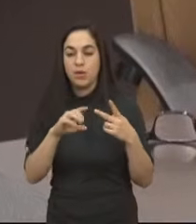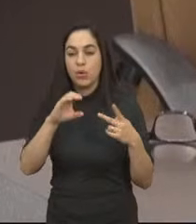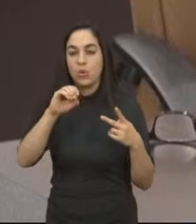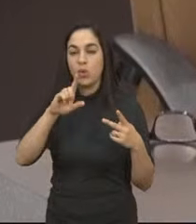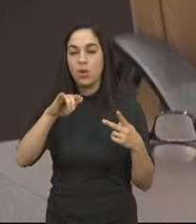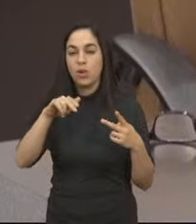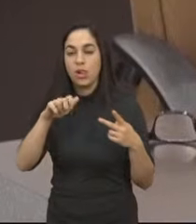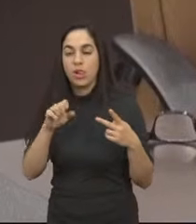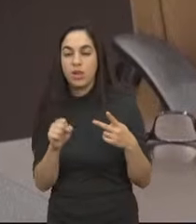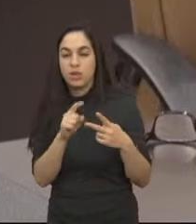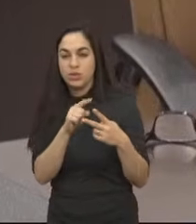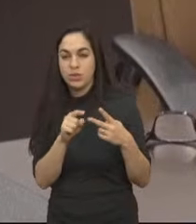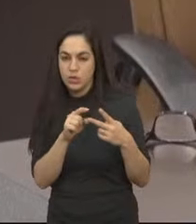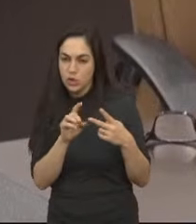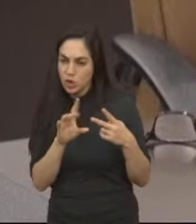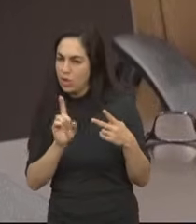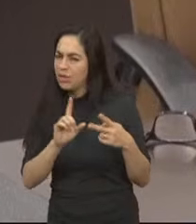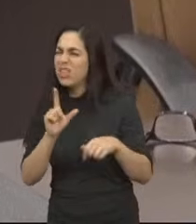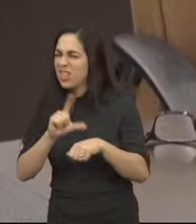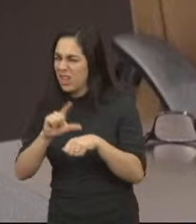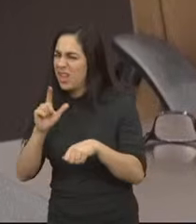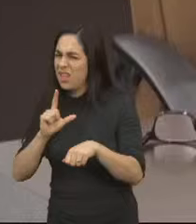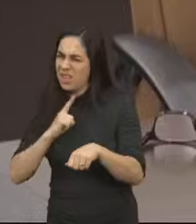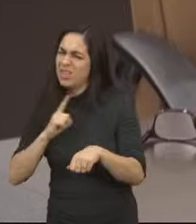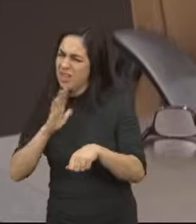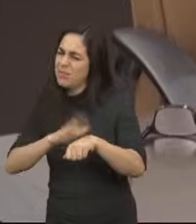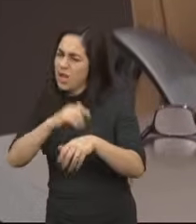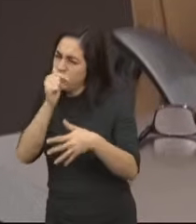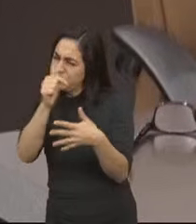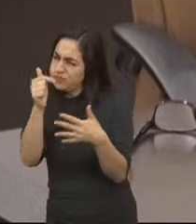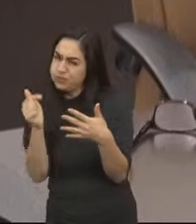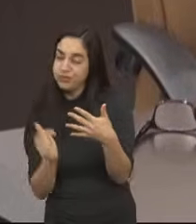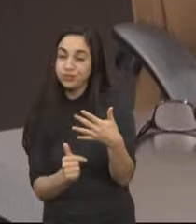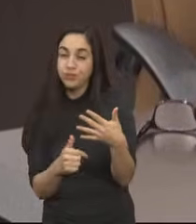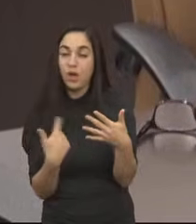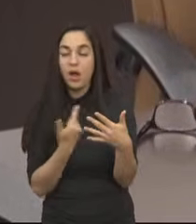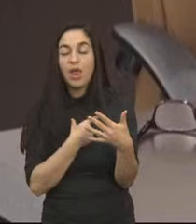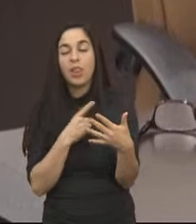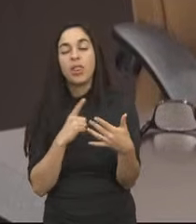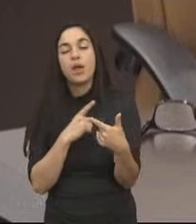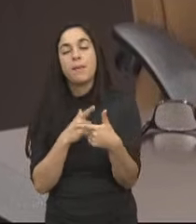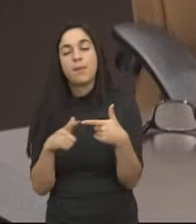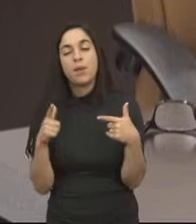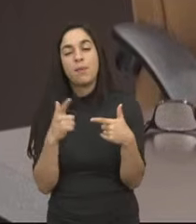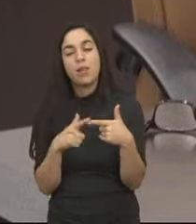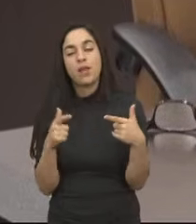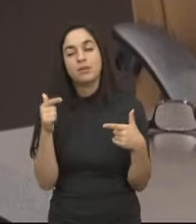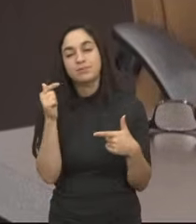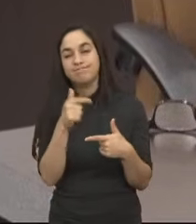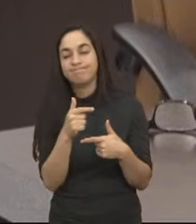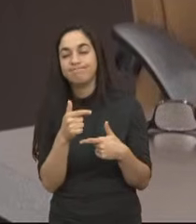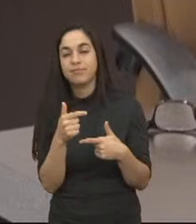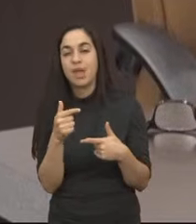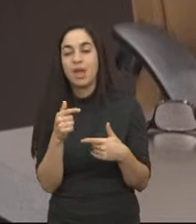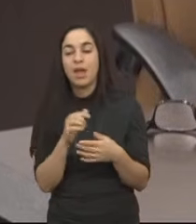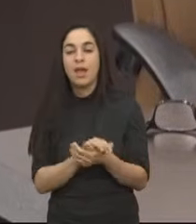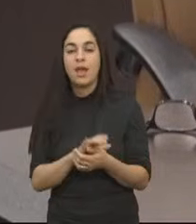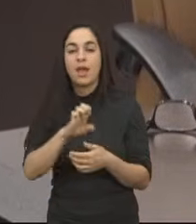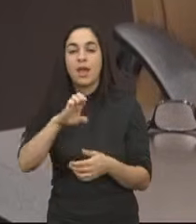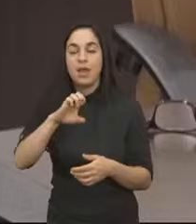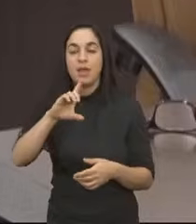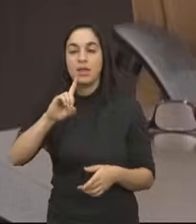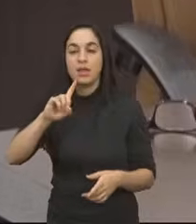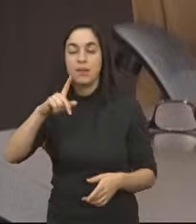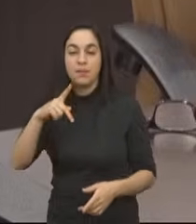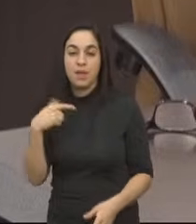e Colinas que enfrenta por essa dificuldade aqui na nossa cidade, né? E a gente tem um problemão muito grande em relação a isso, né? Essa Bandeirante, a gente faz o